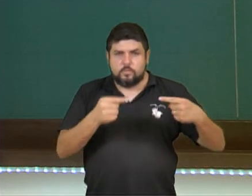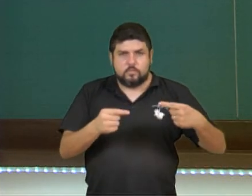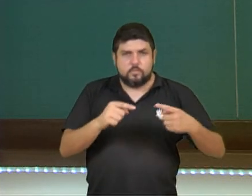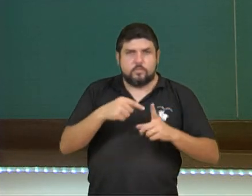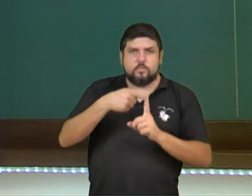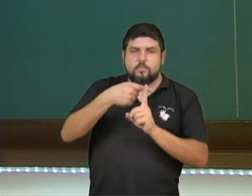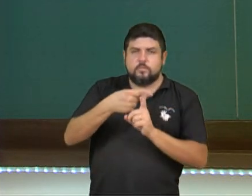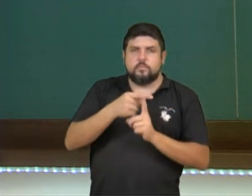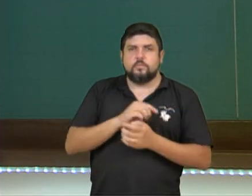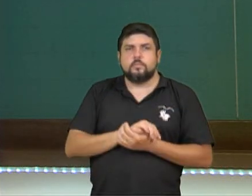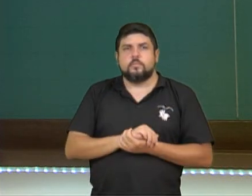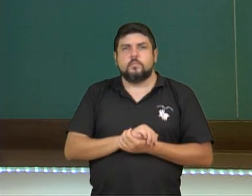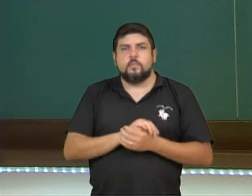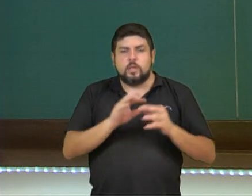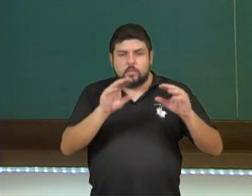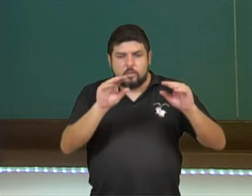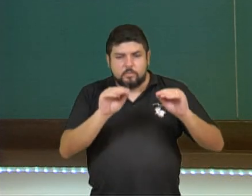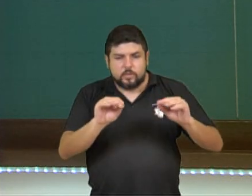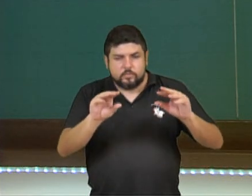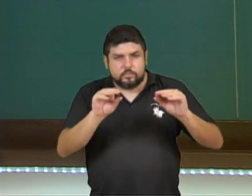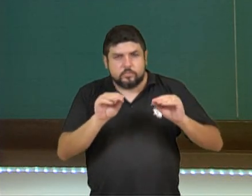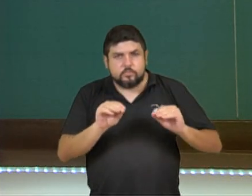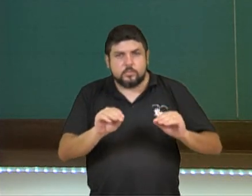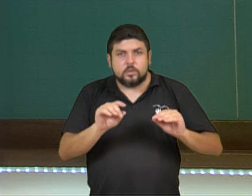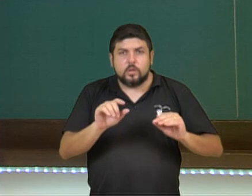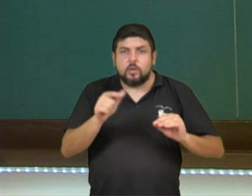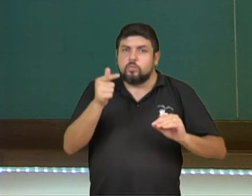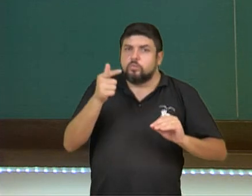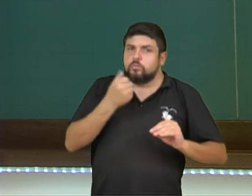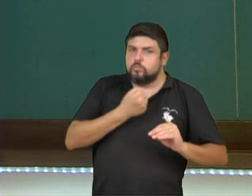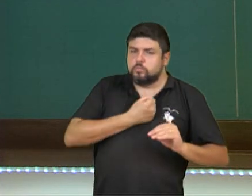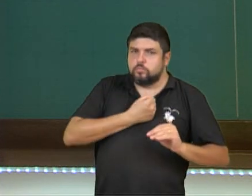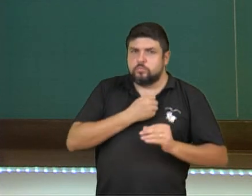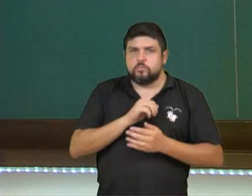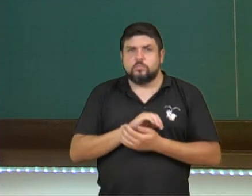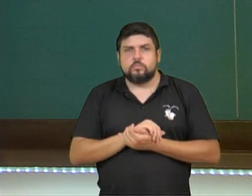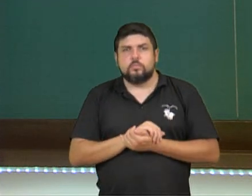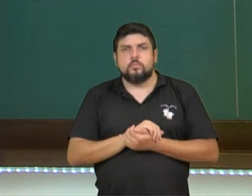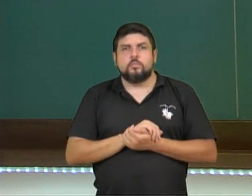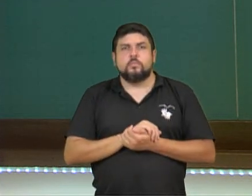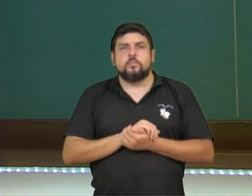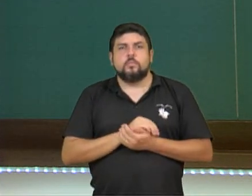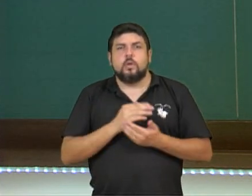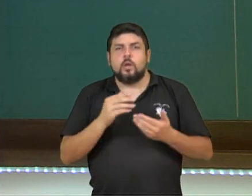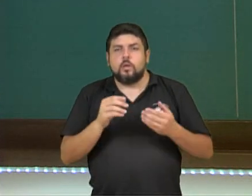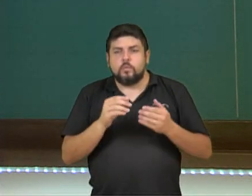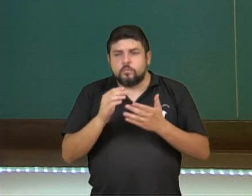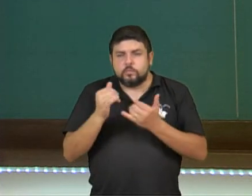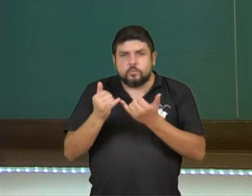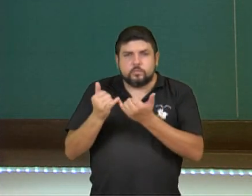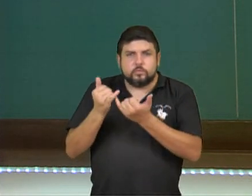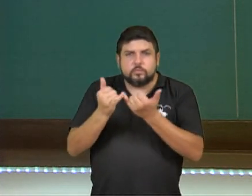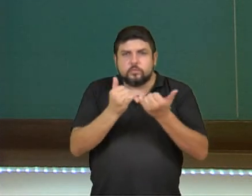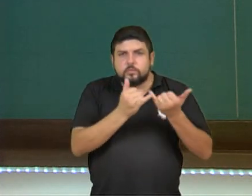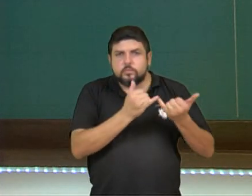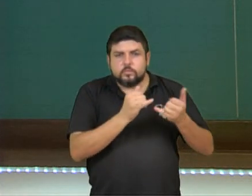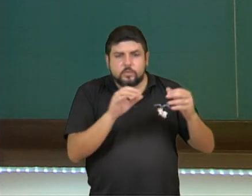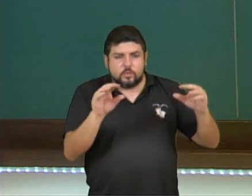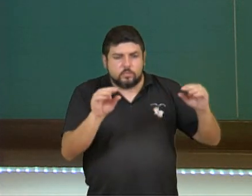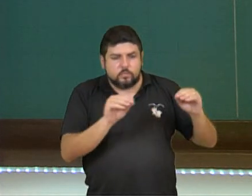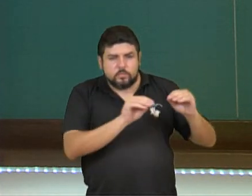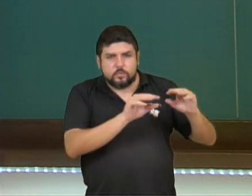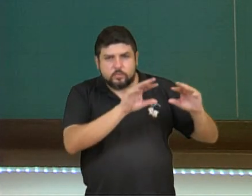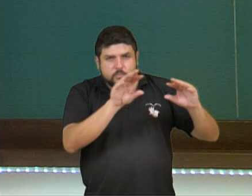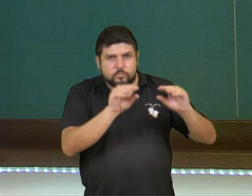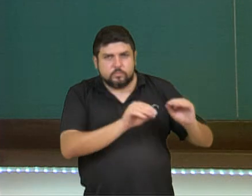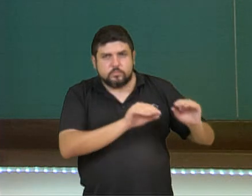mais. Ok? E copia igualzinho, porque não tem nenhum número multiplicando. E agora a gente junta os termos semelhantes, ó. A ao quadrado só tem ele,